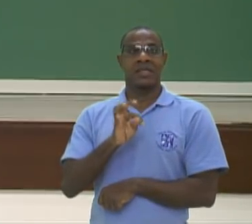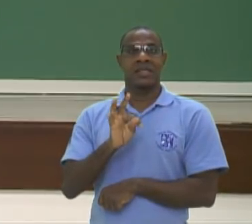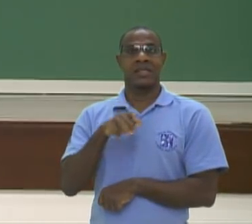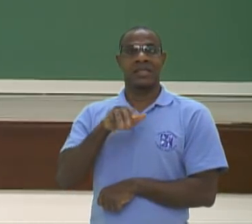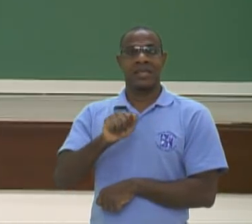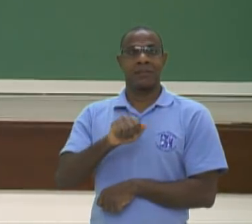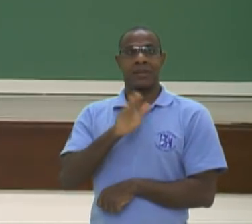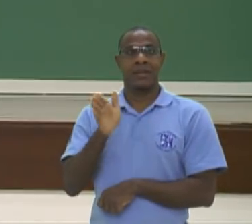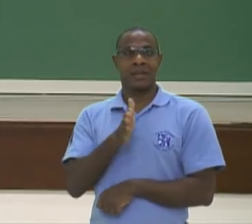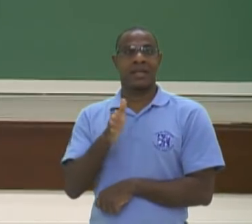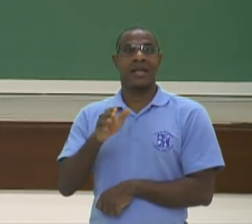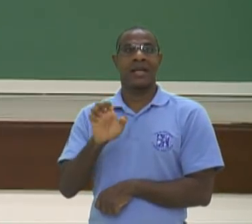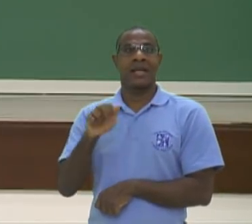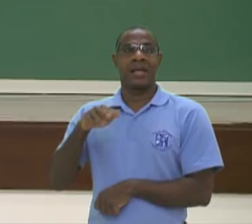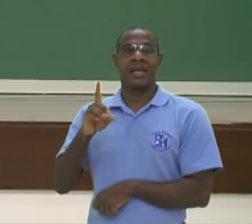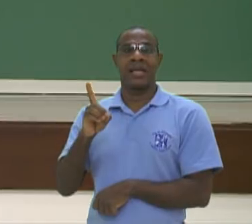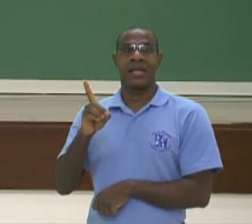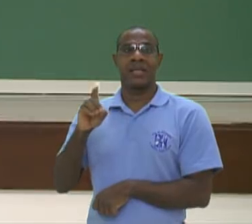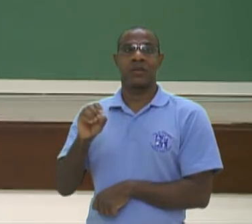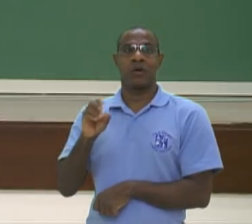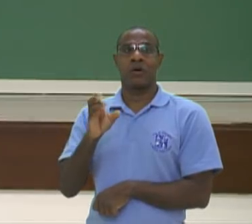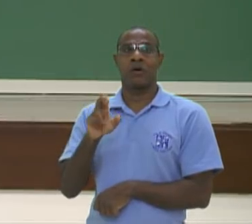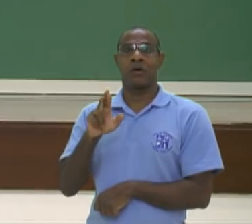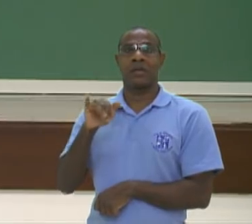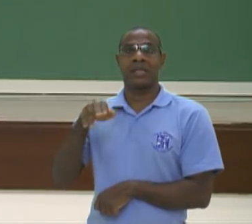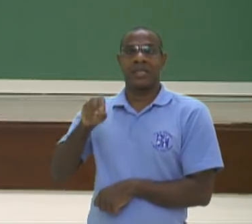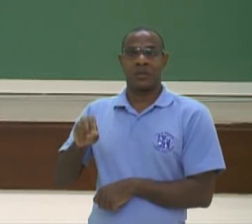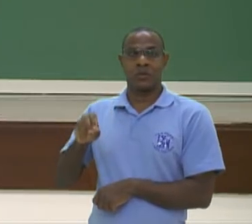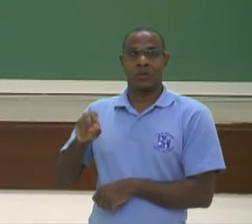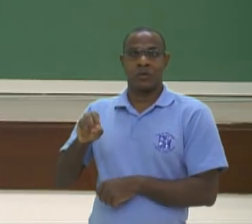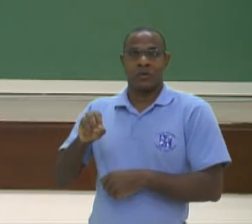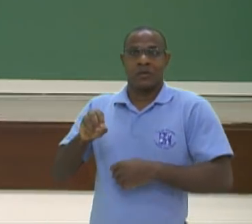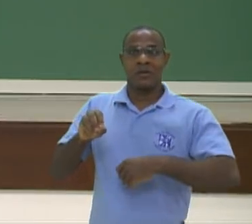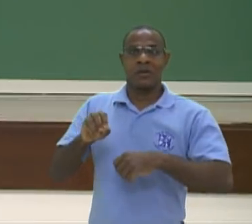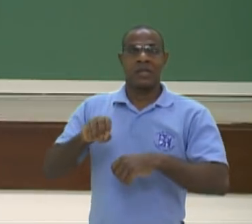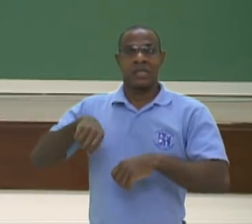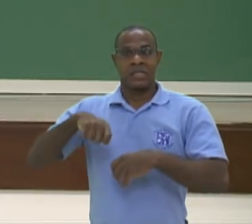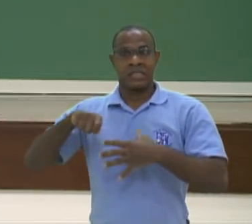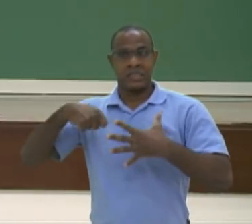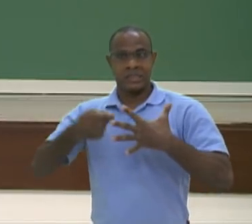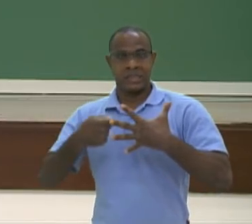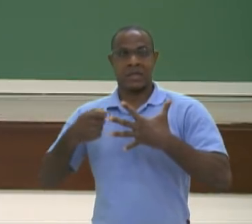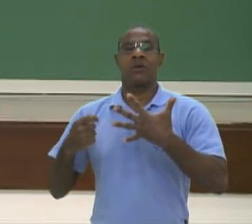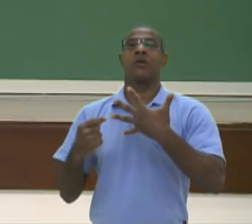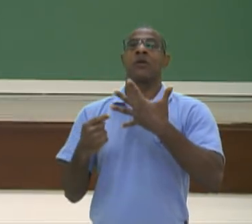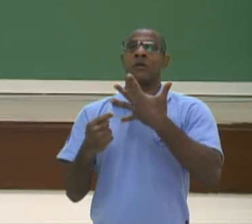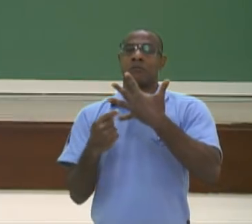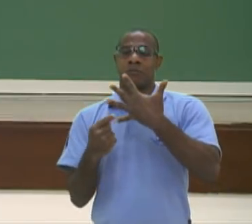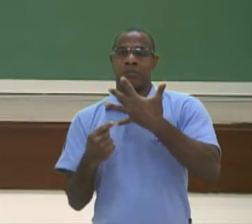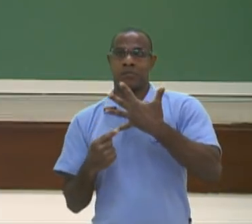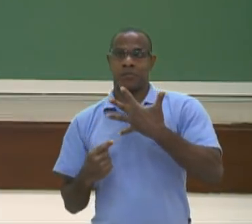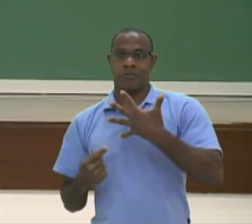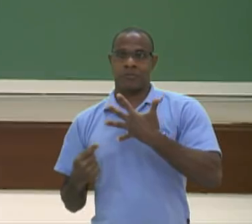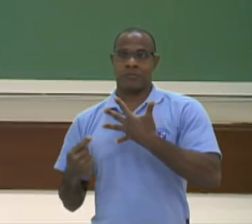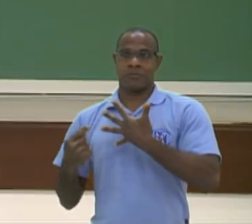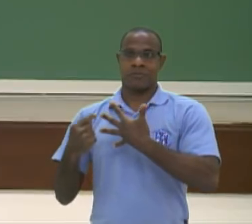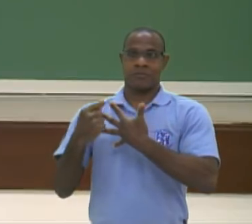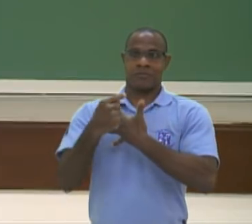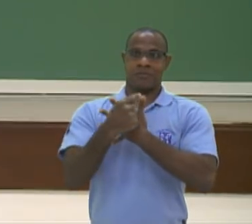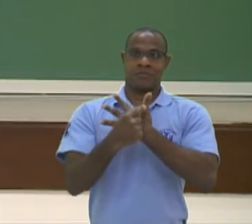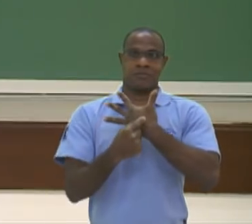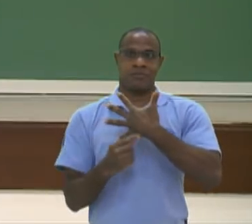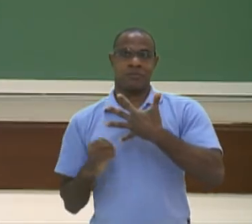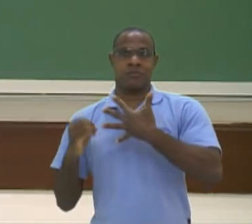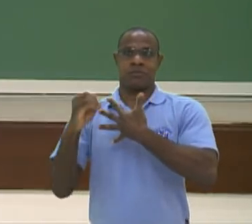alguma coisa desse sistema? Já foi alguma vez precisou ir no endocrinologista? Se